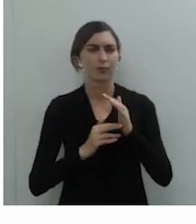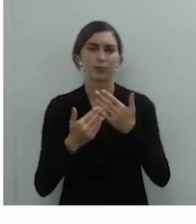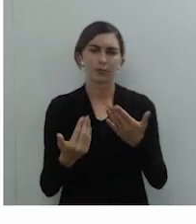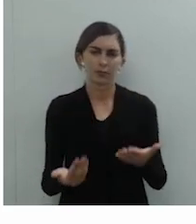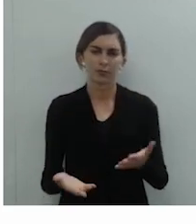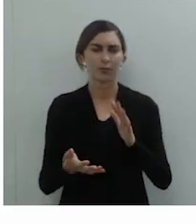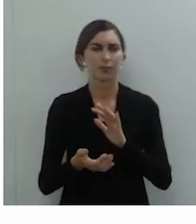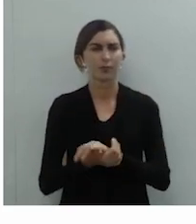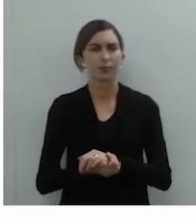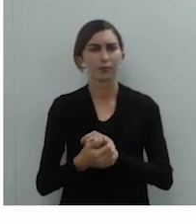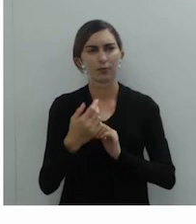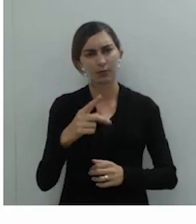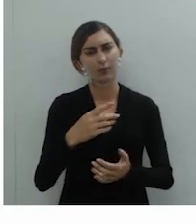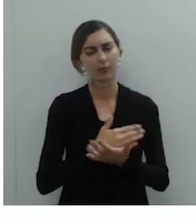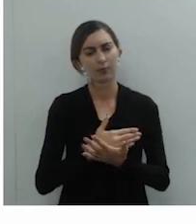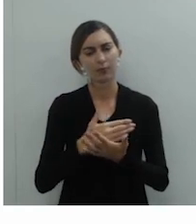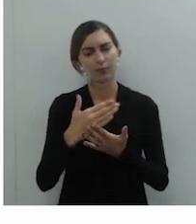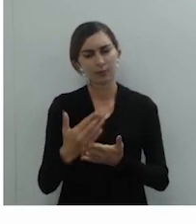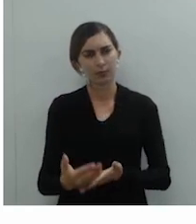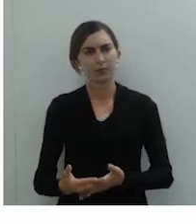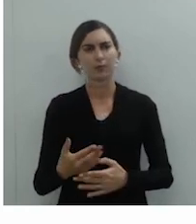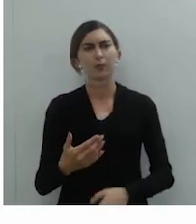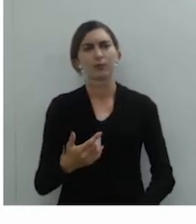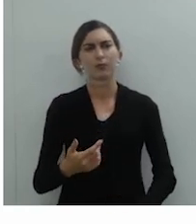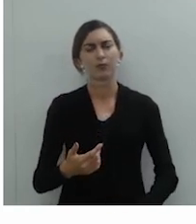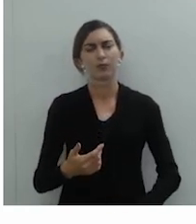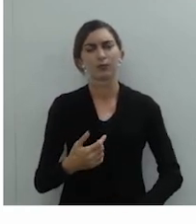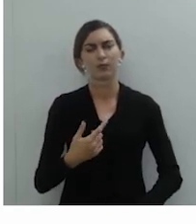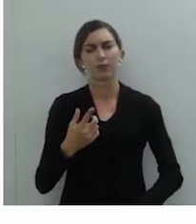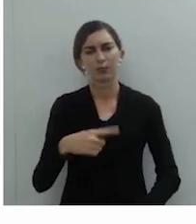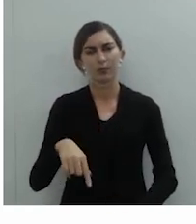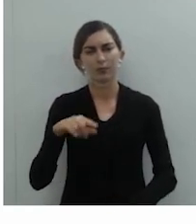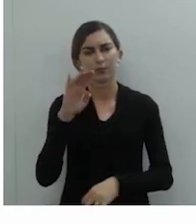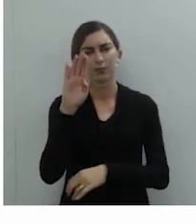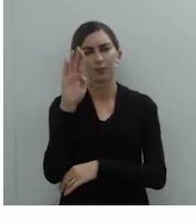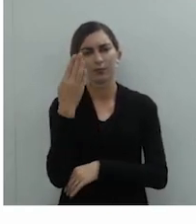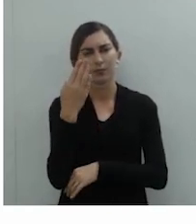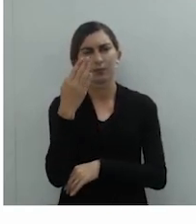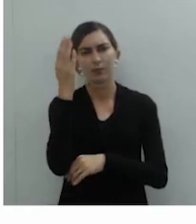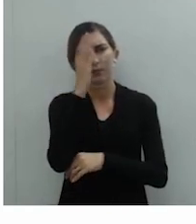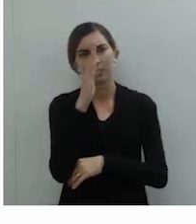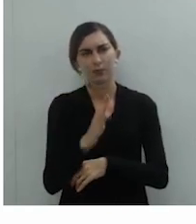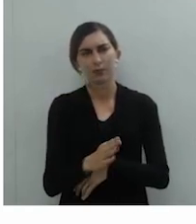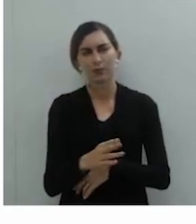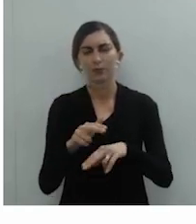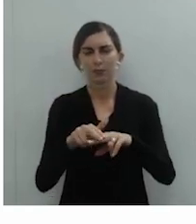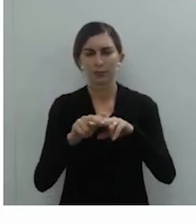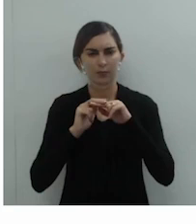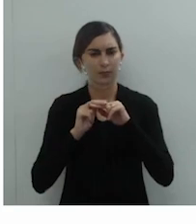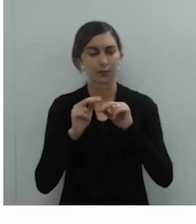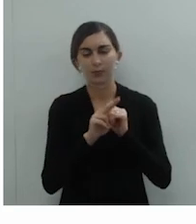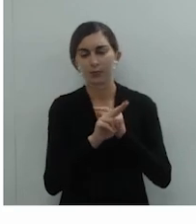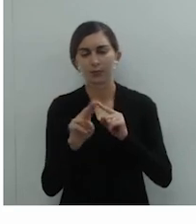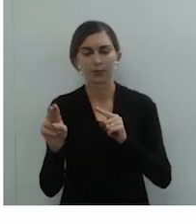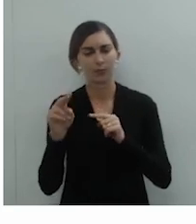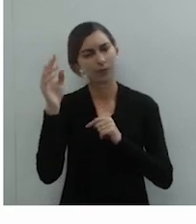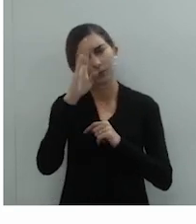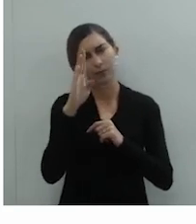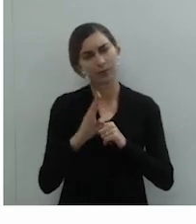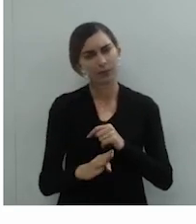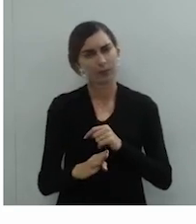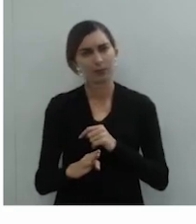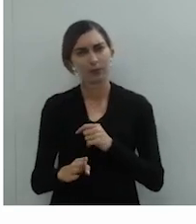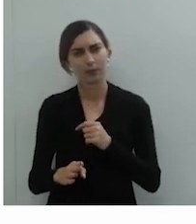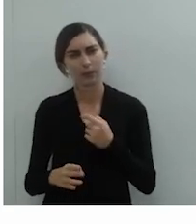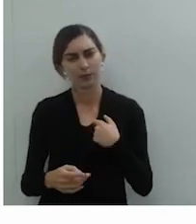Pois é, eles começam explorando pelo pau-brasil. Por isso o nome Brasil.